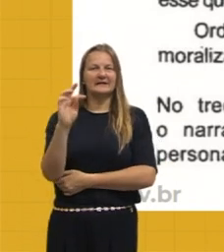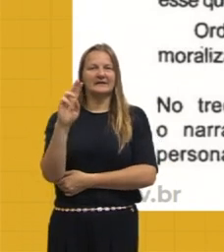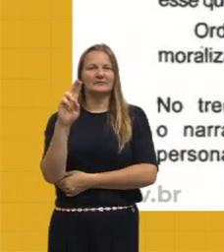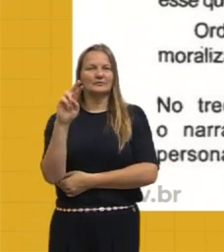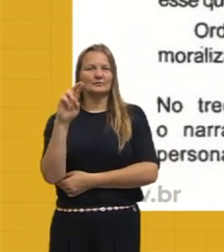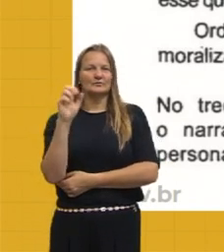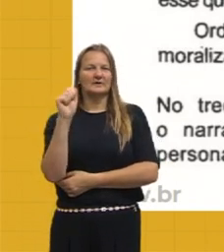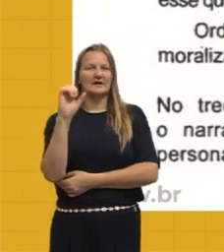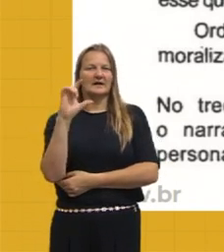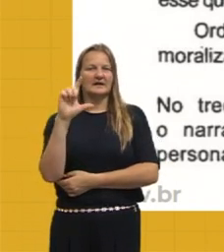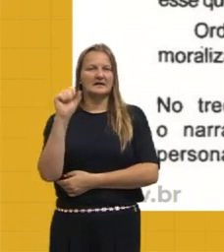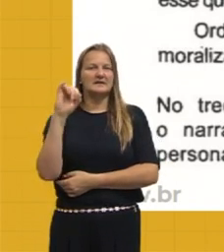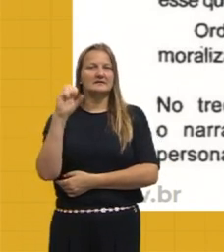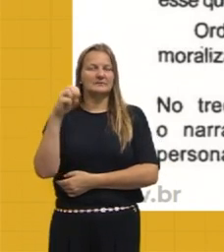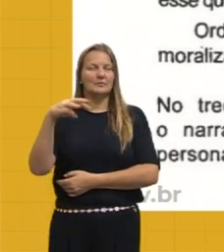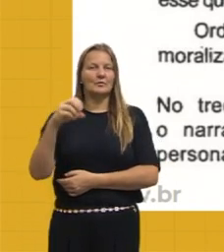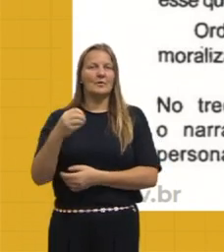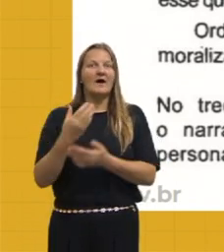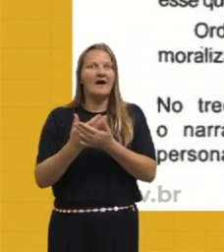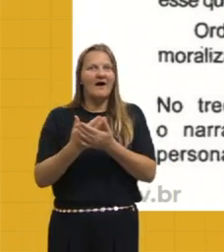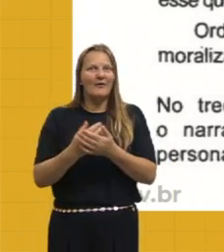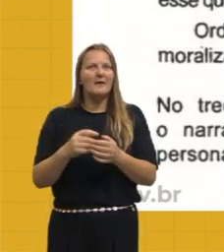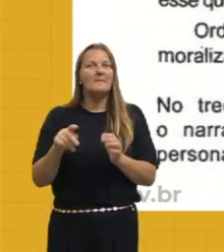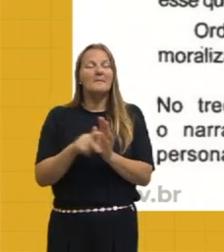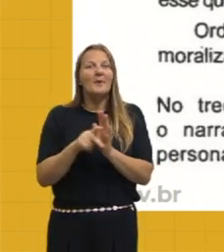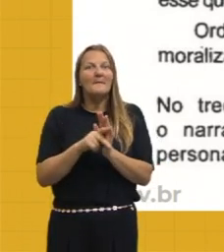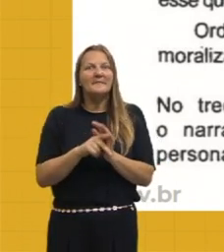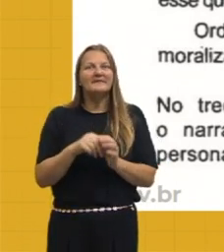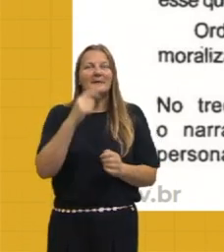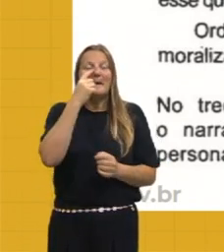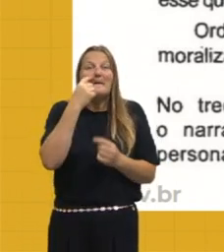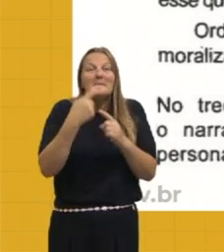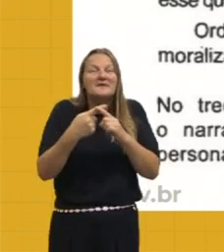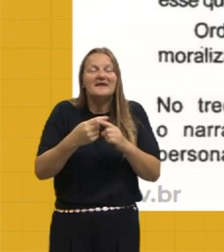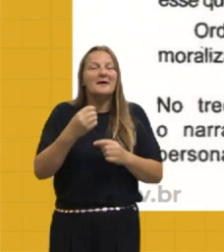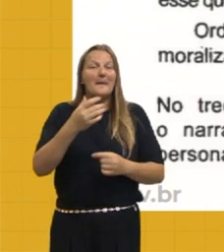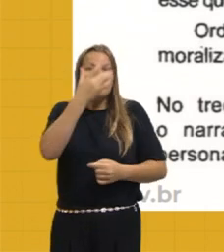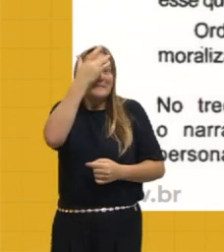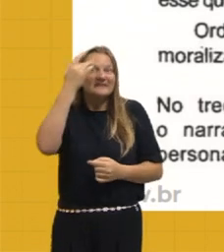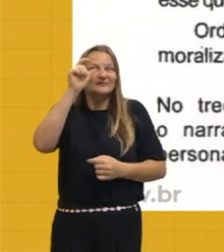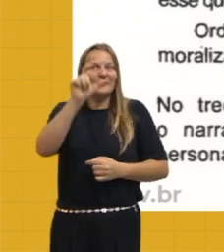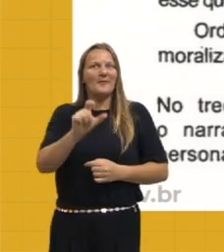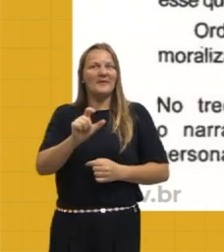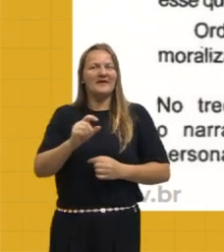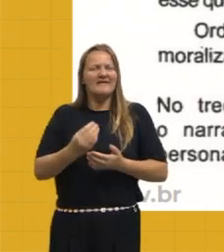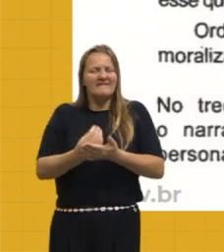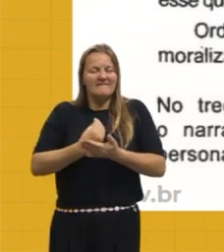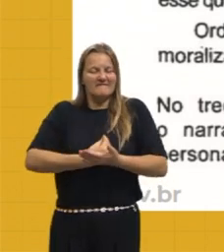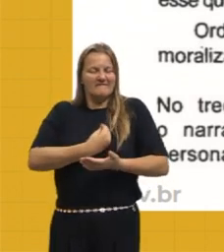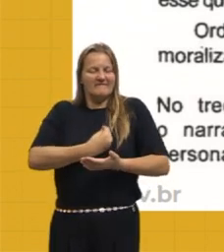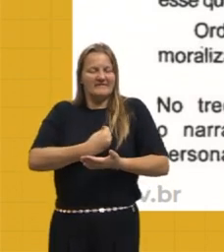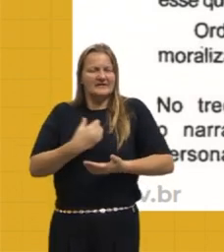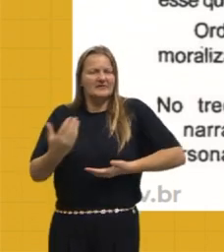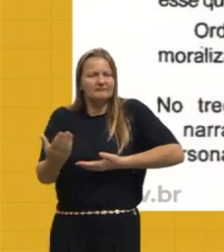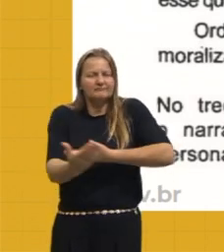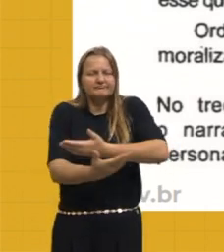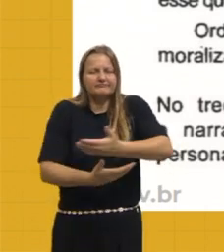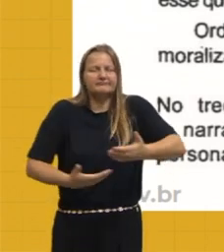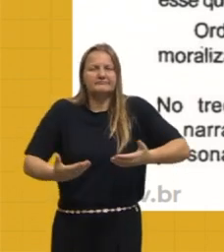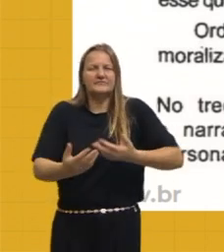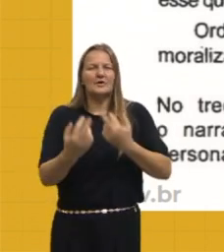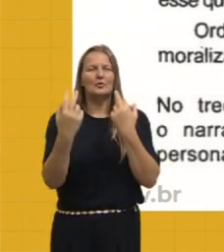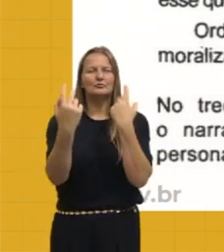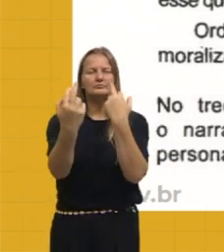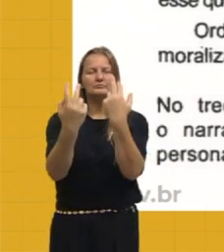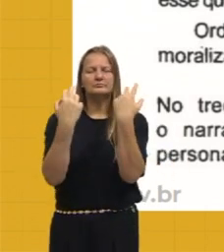na aula falou sobre o quê sobre o homem ser o produto do Meio onde ele vive ela salientou características do